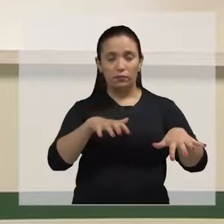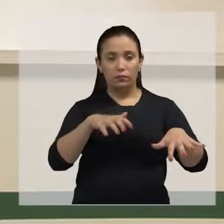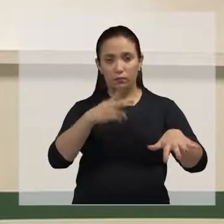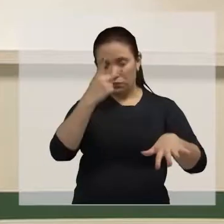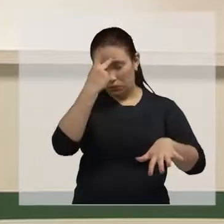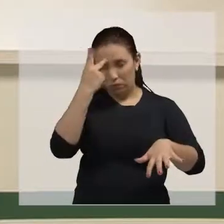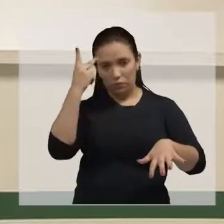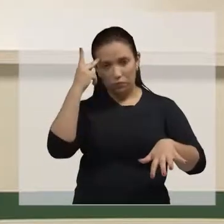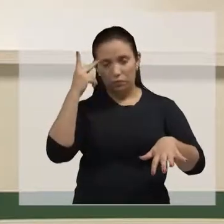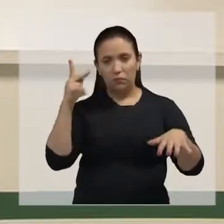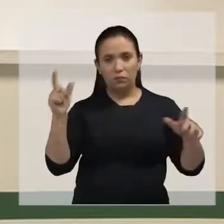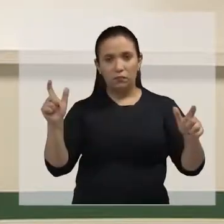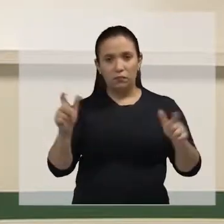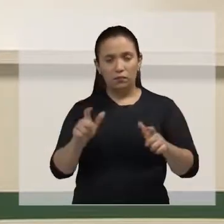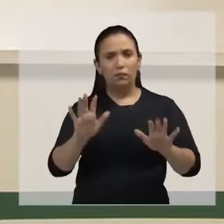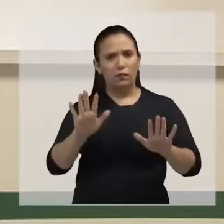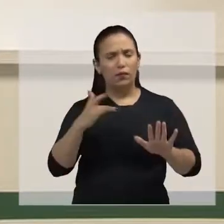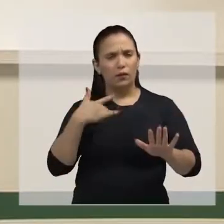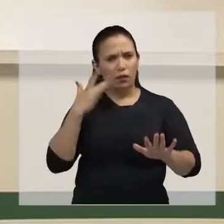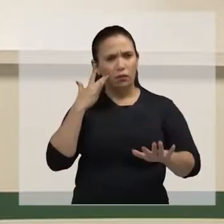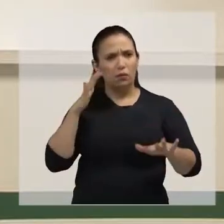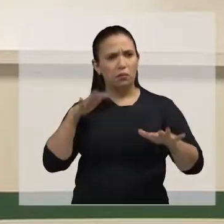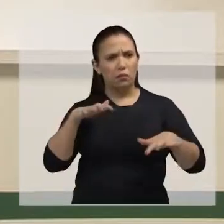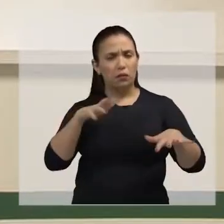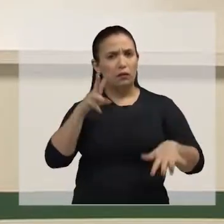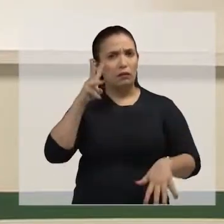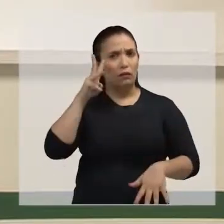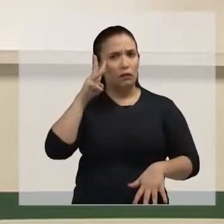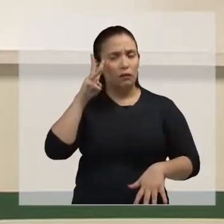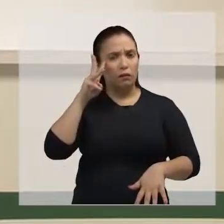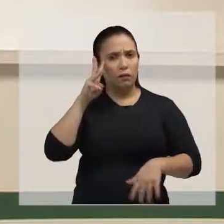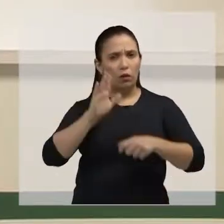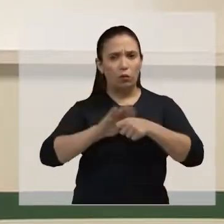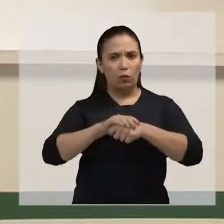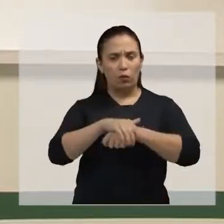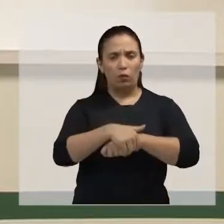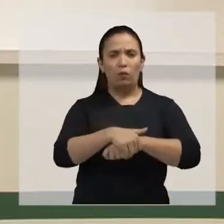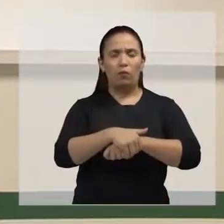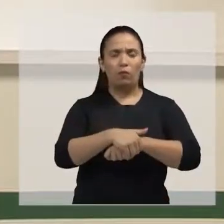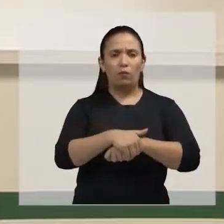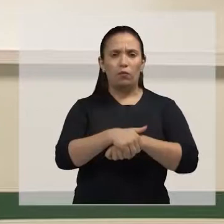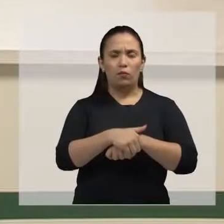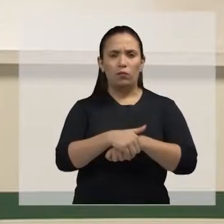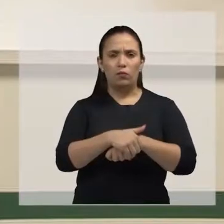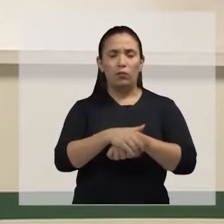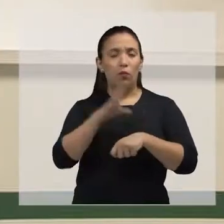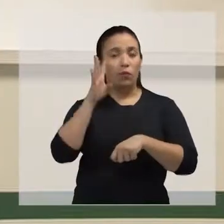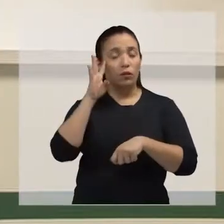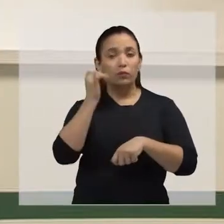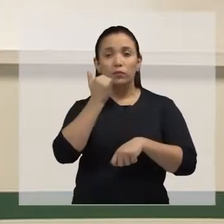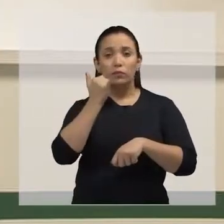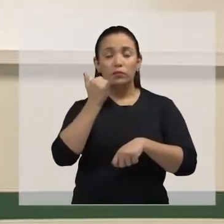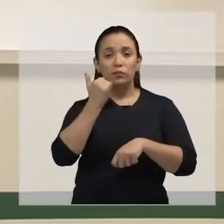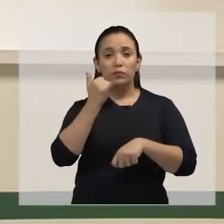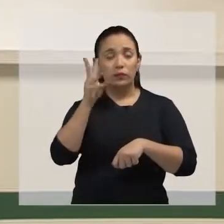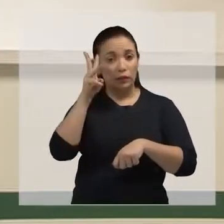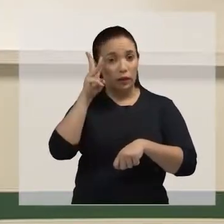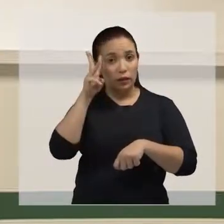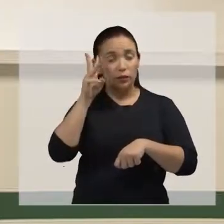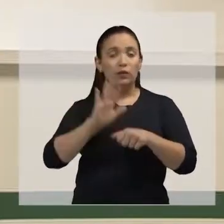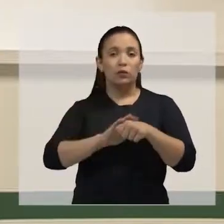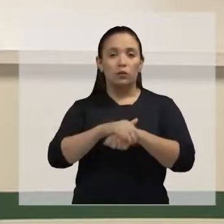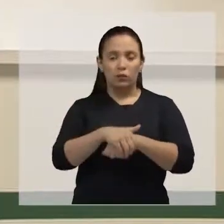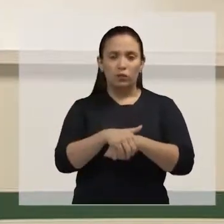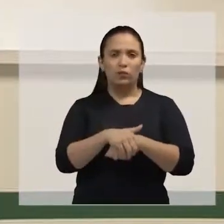para a rua, eu achei muita gente. Na terça-feira à noite. Numa quarta-feira à noite. Na terça. Na